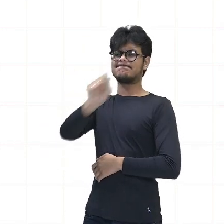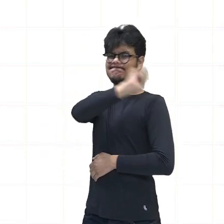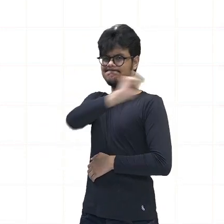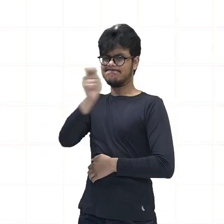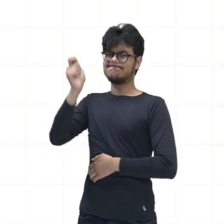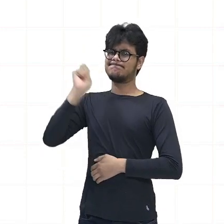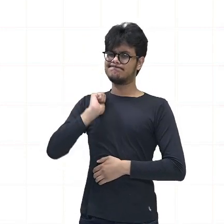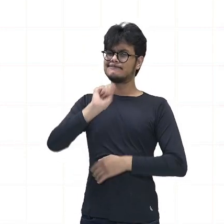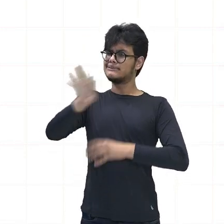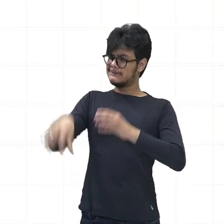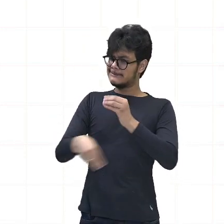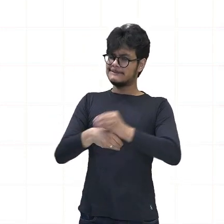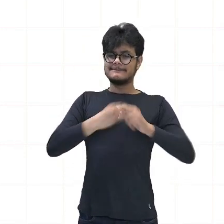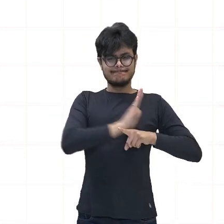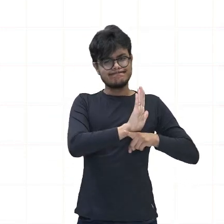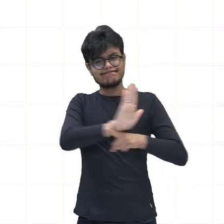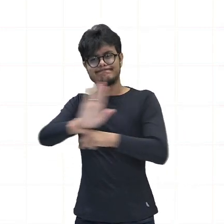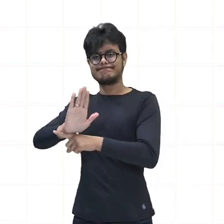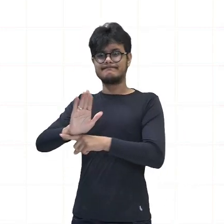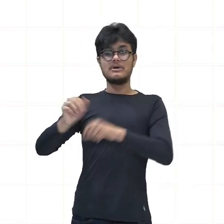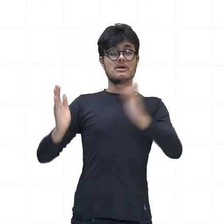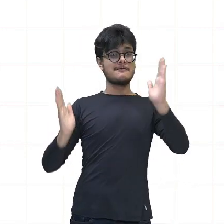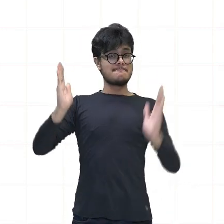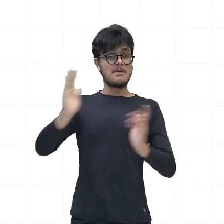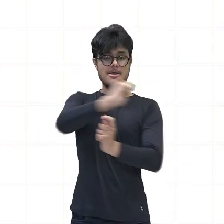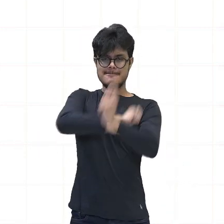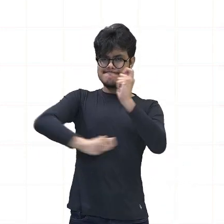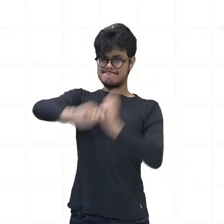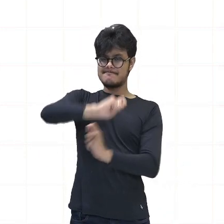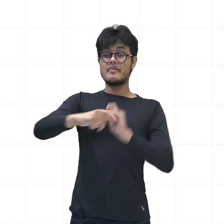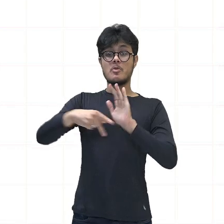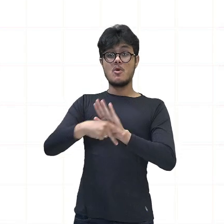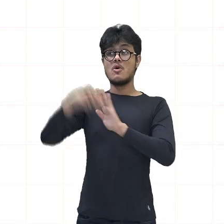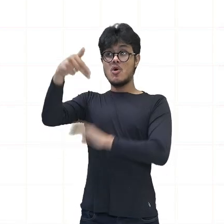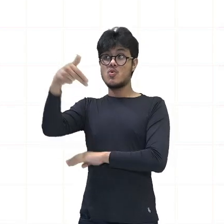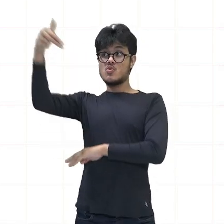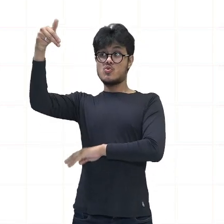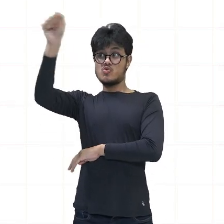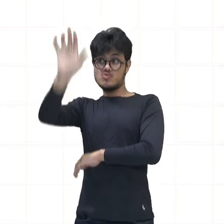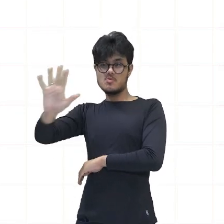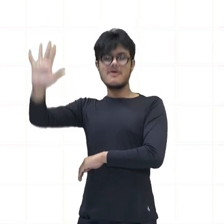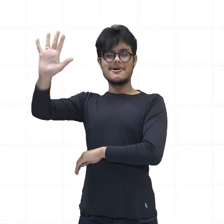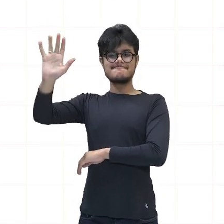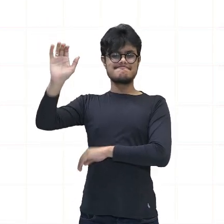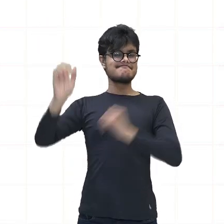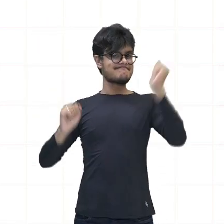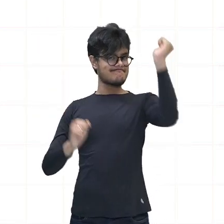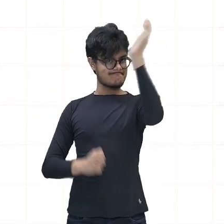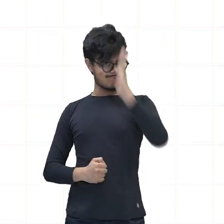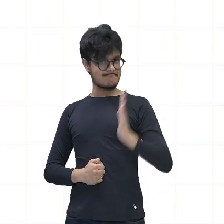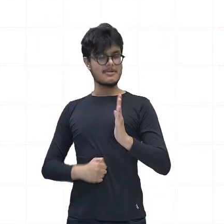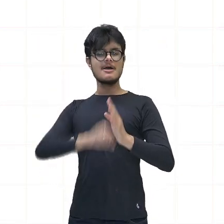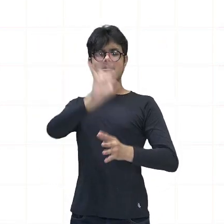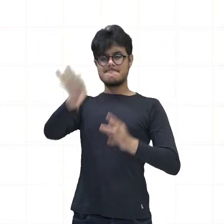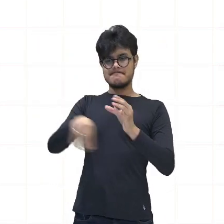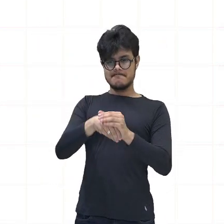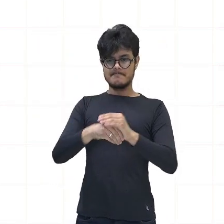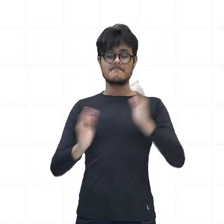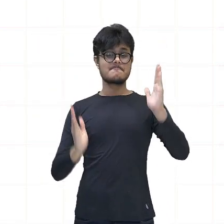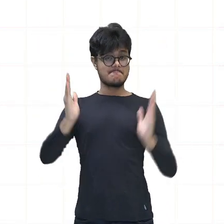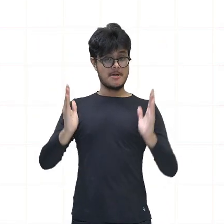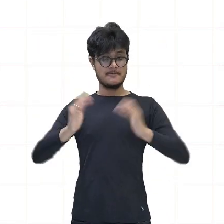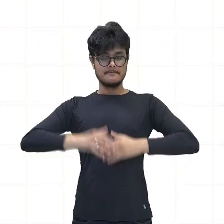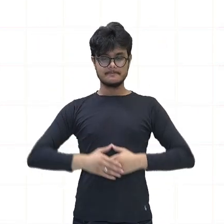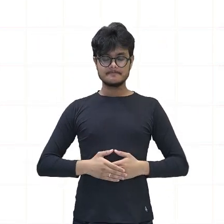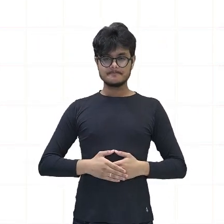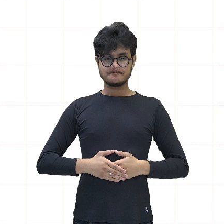do ciclo da cana-de-açúcar, principalmente na região nordeste, que prosperou bastante durante esse período. E